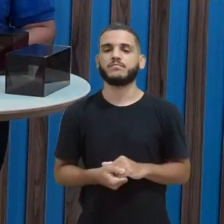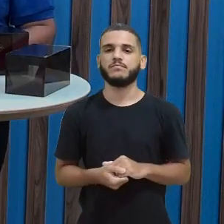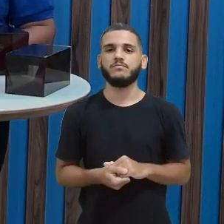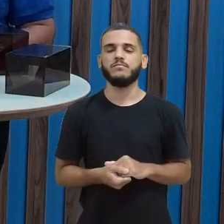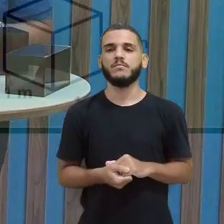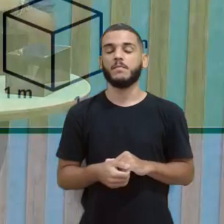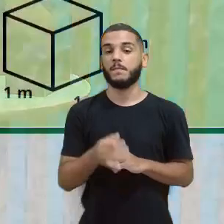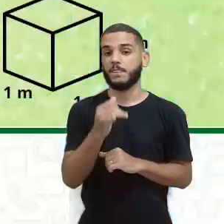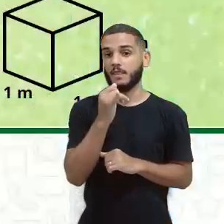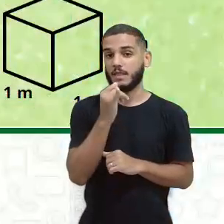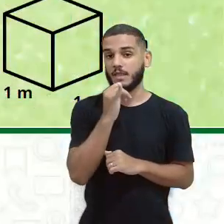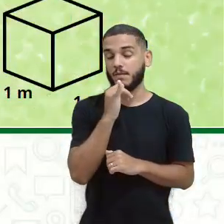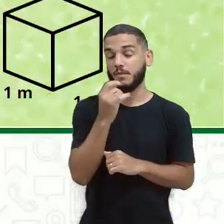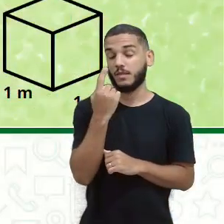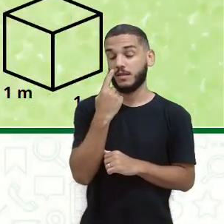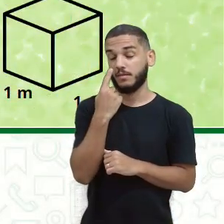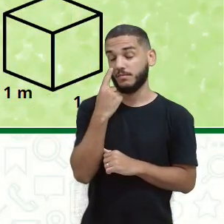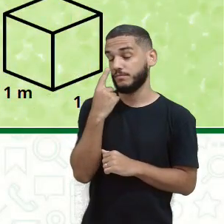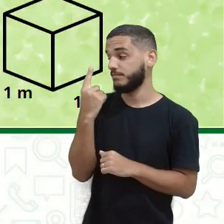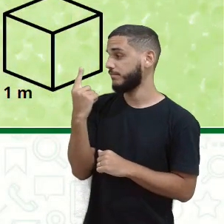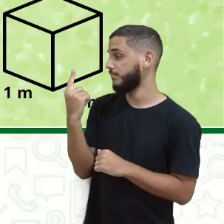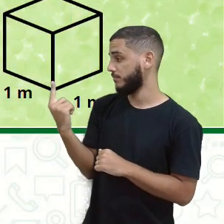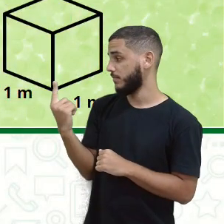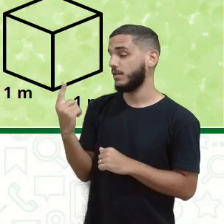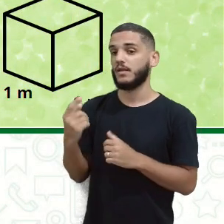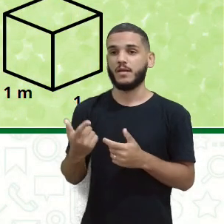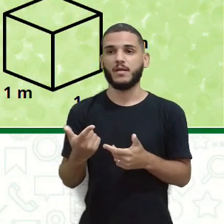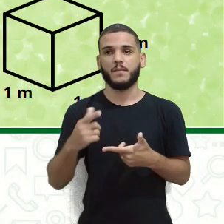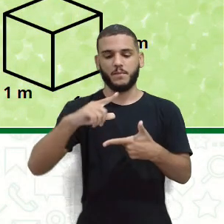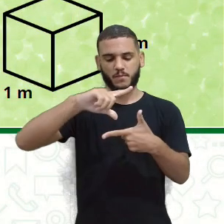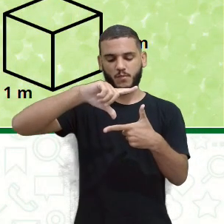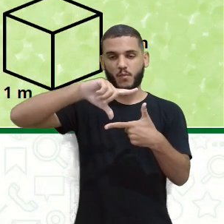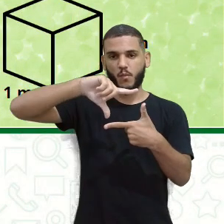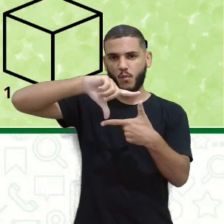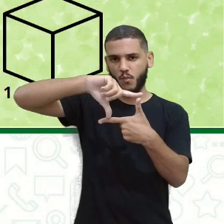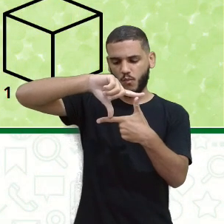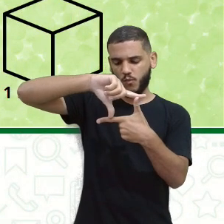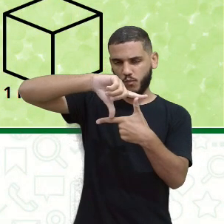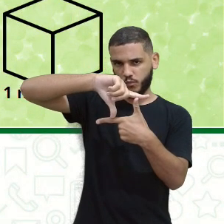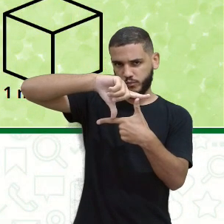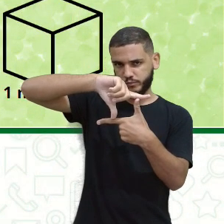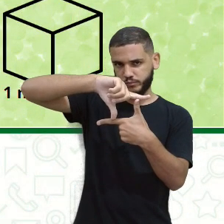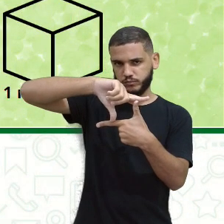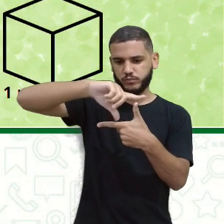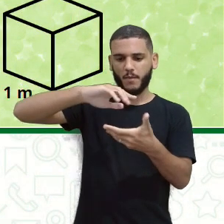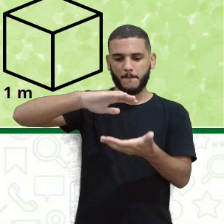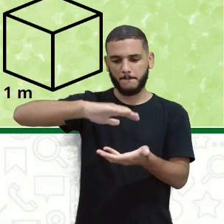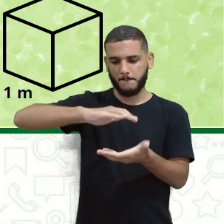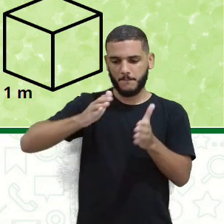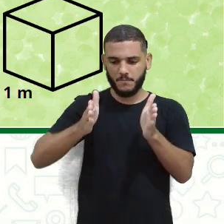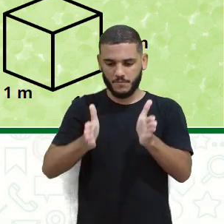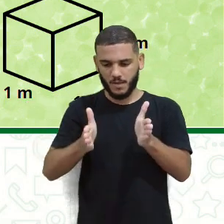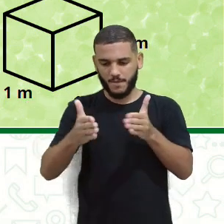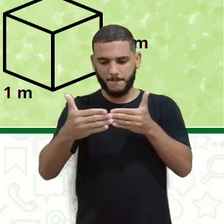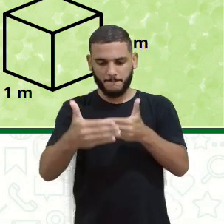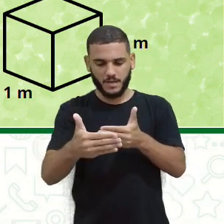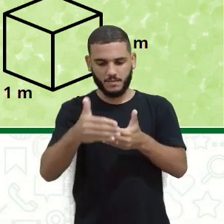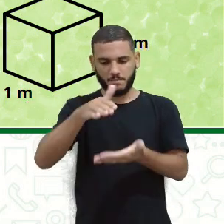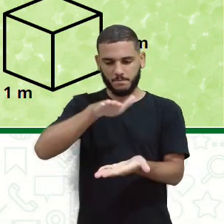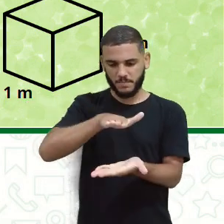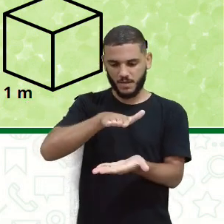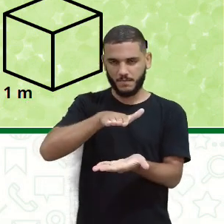eu tenho esse cubo, olha só. E aí eu posso dizer para você que o cubo